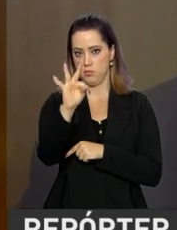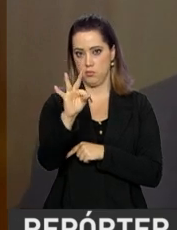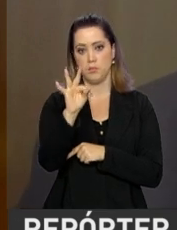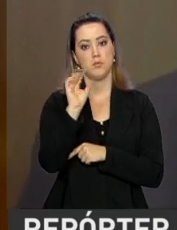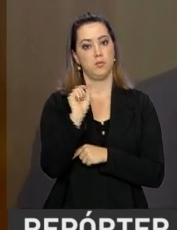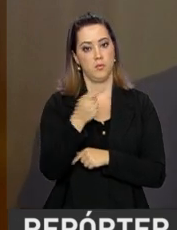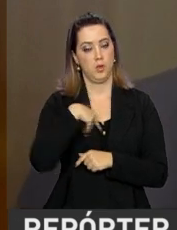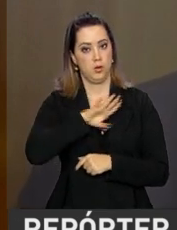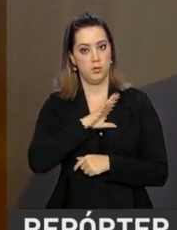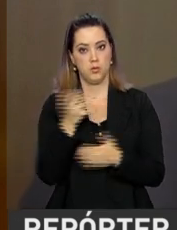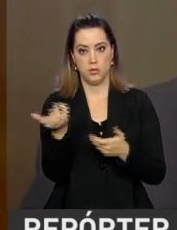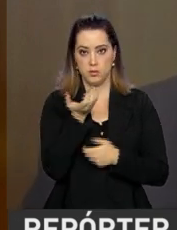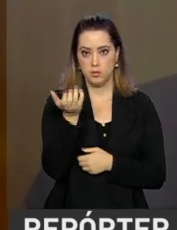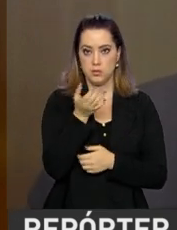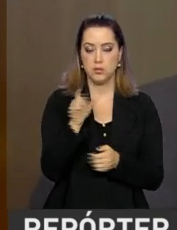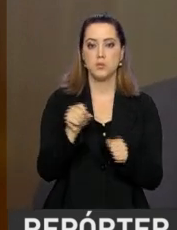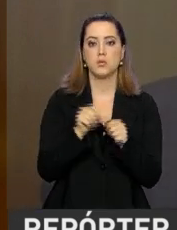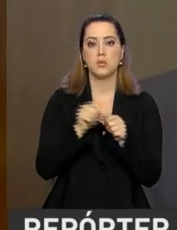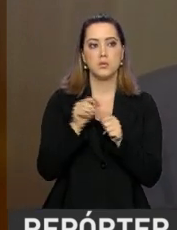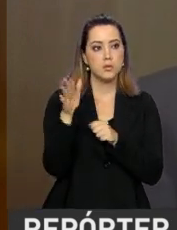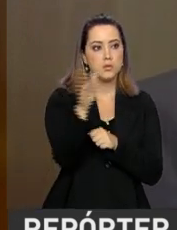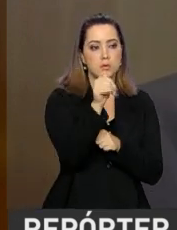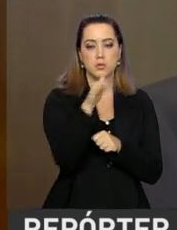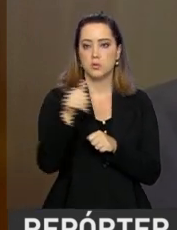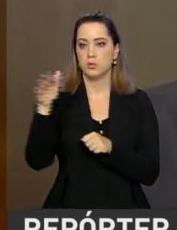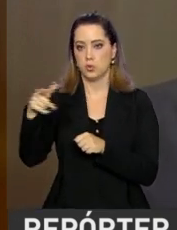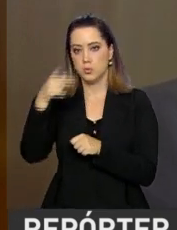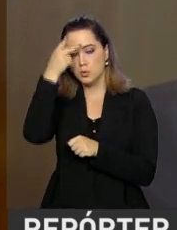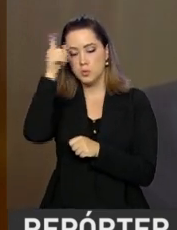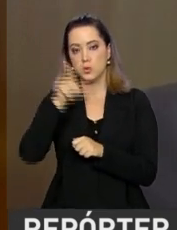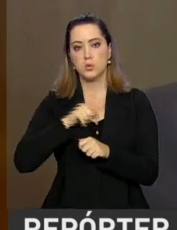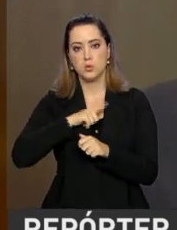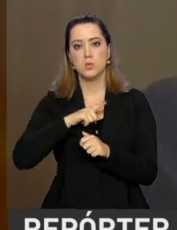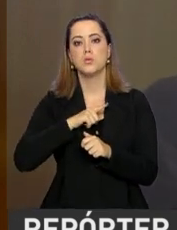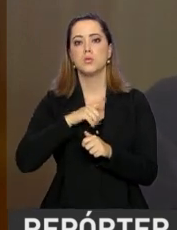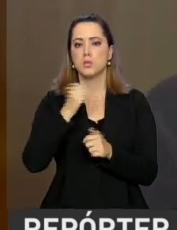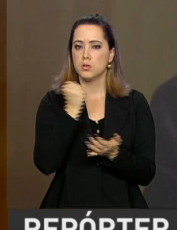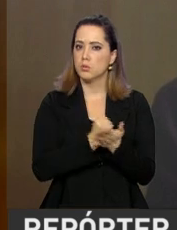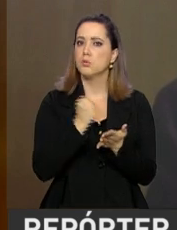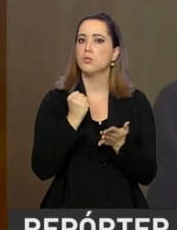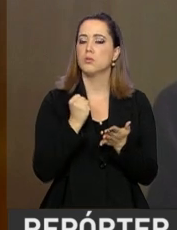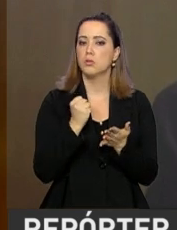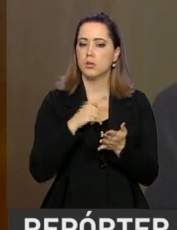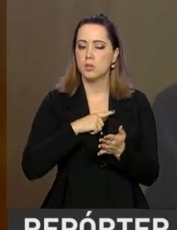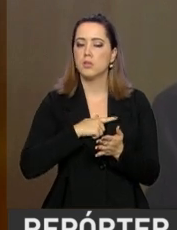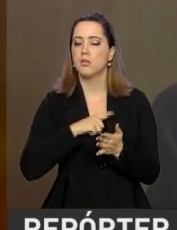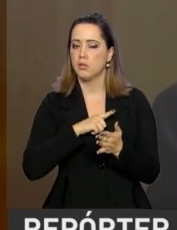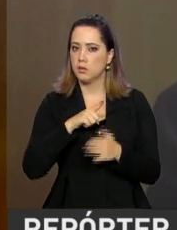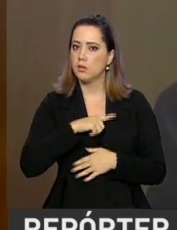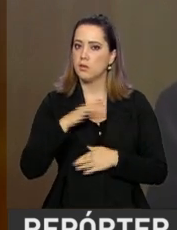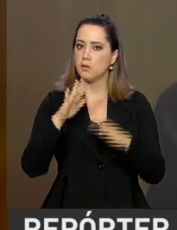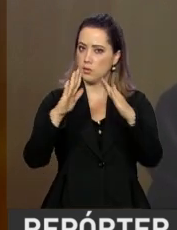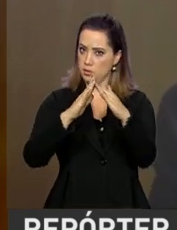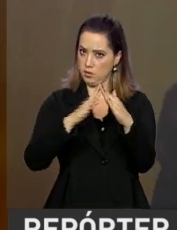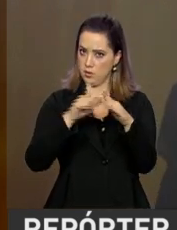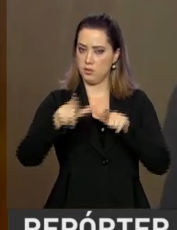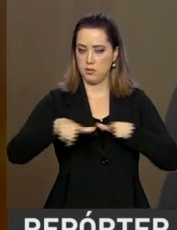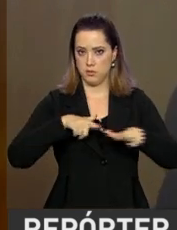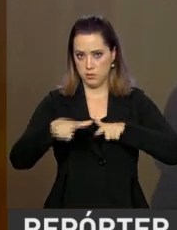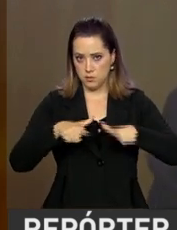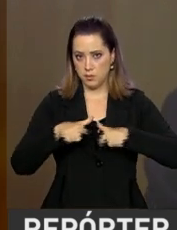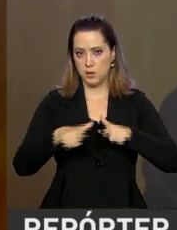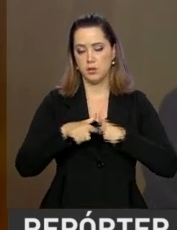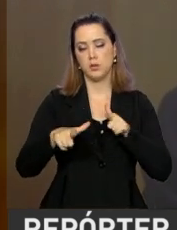um chamamento para os empregadores que ainda não formalizaram o